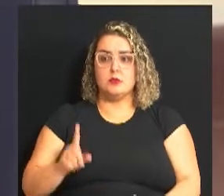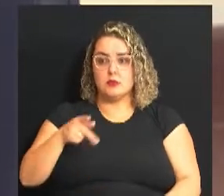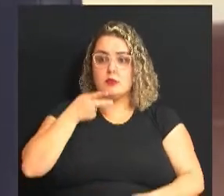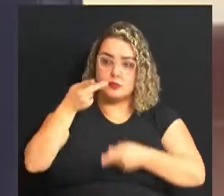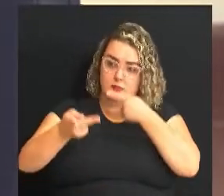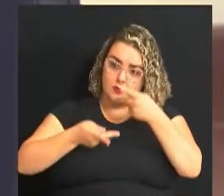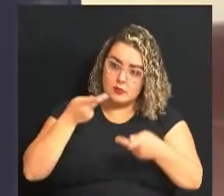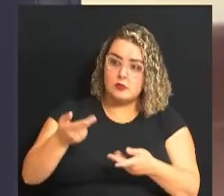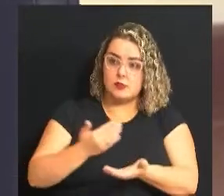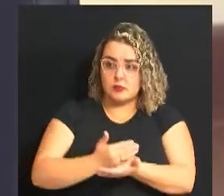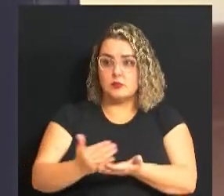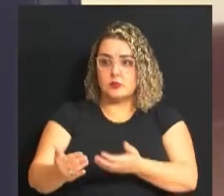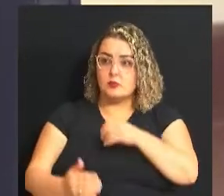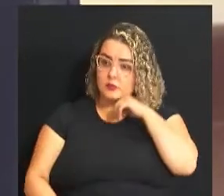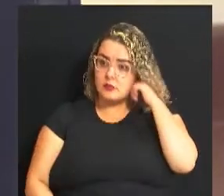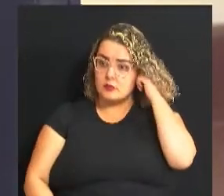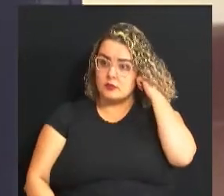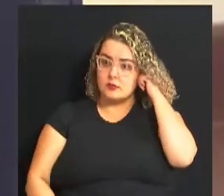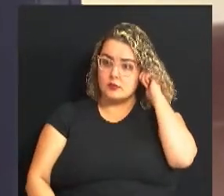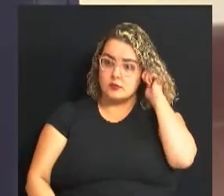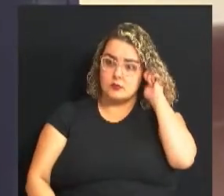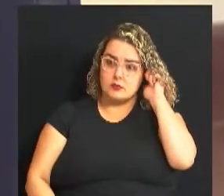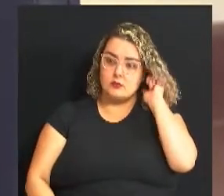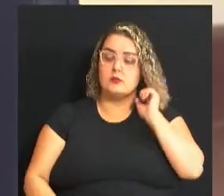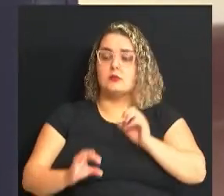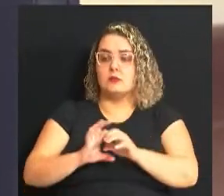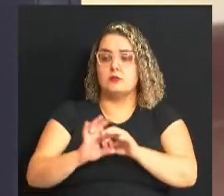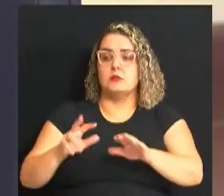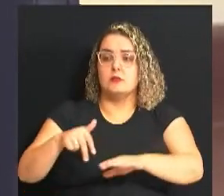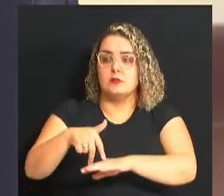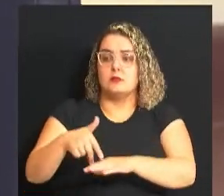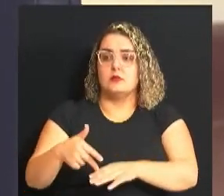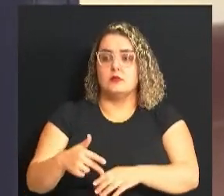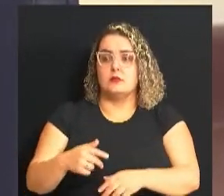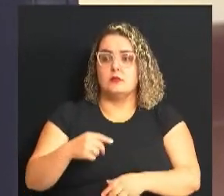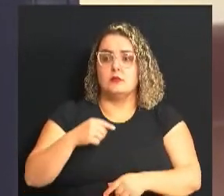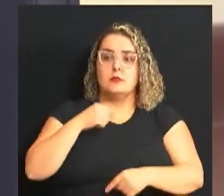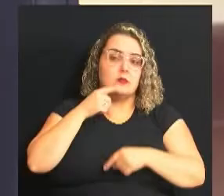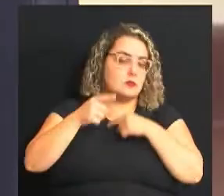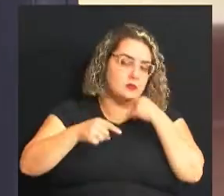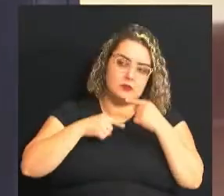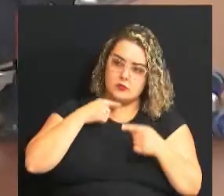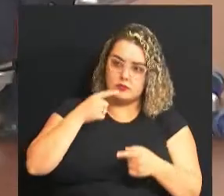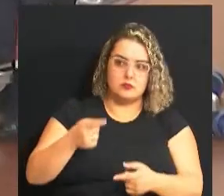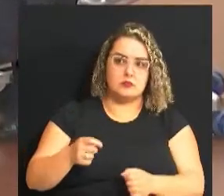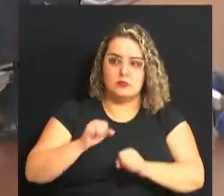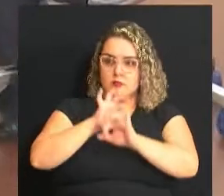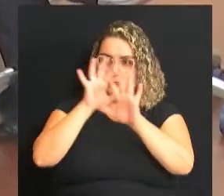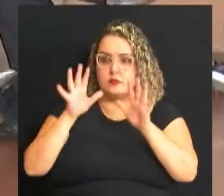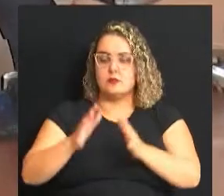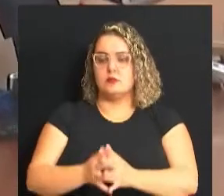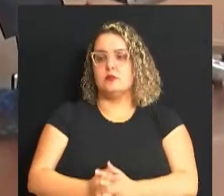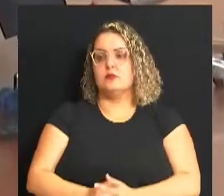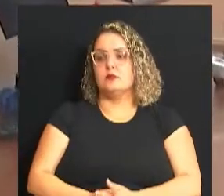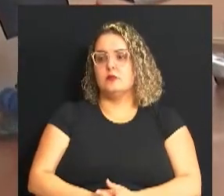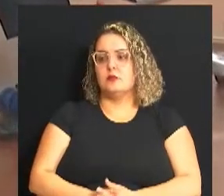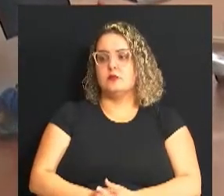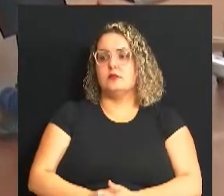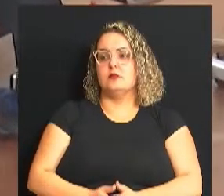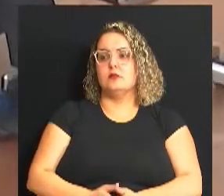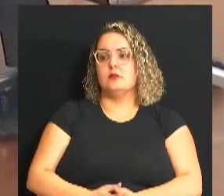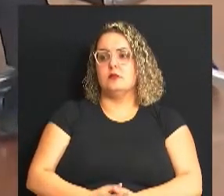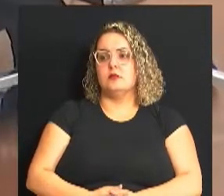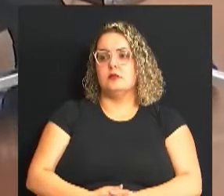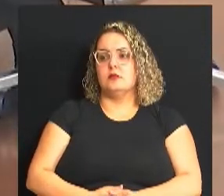considerações iniciais, e fico à disposição aí para qualquer dúvida ou esclarecimento.